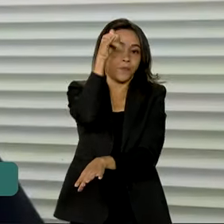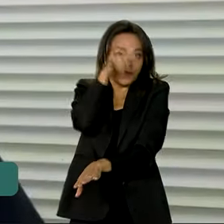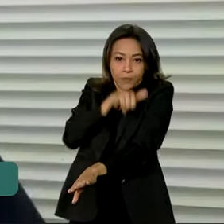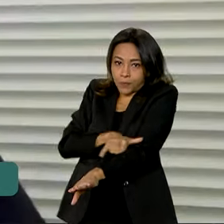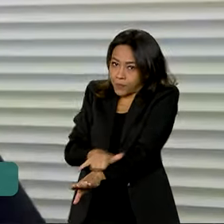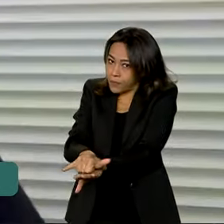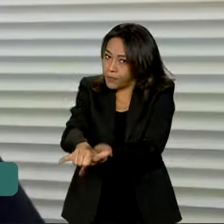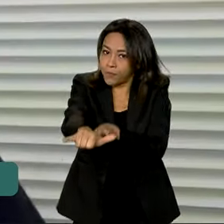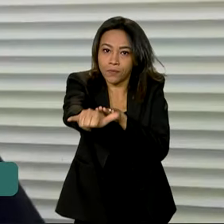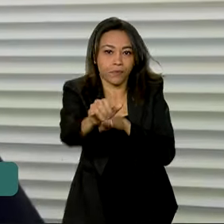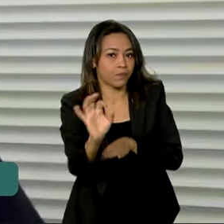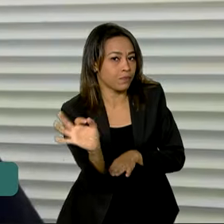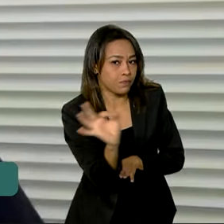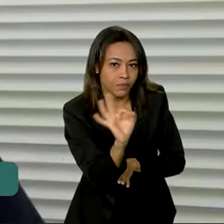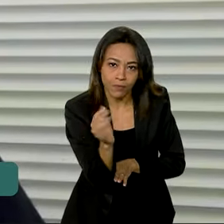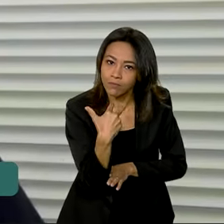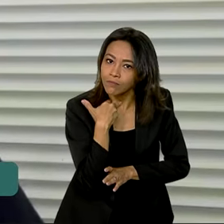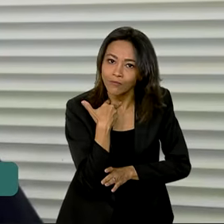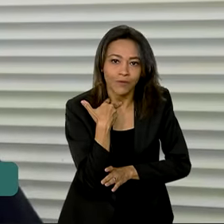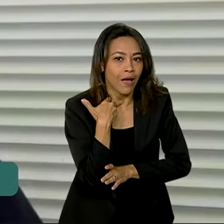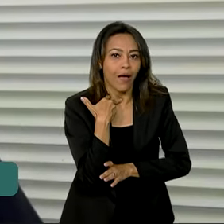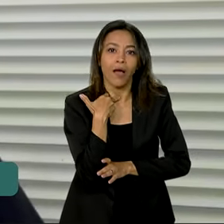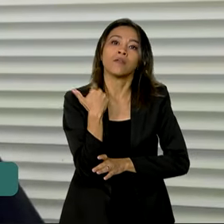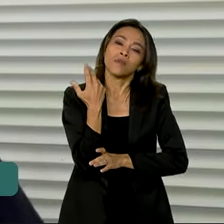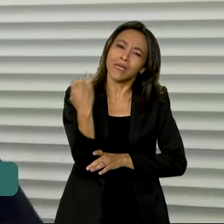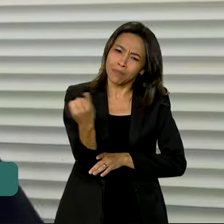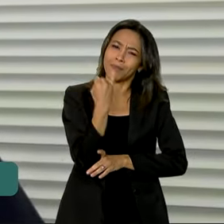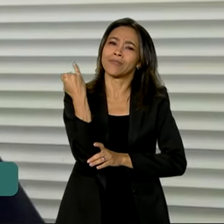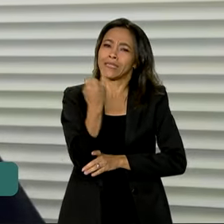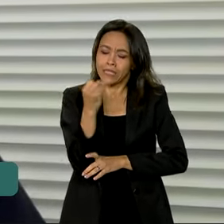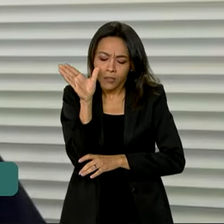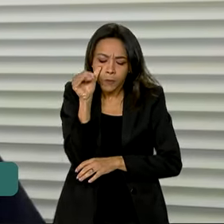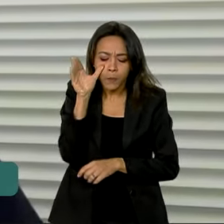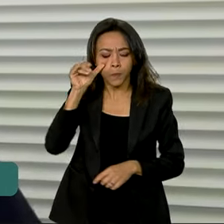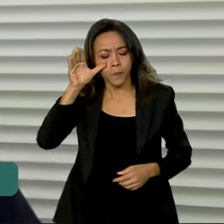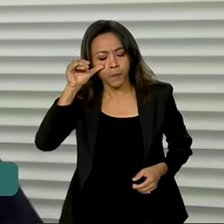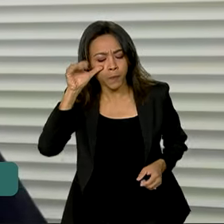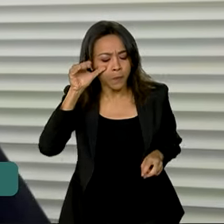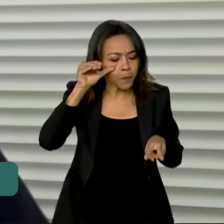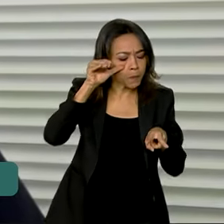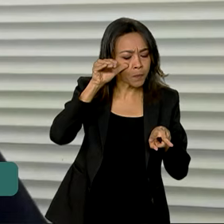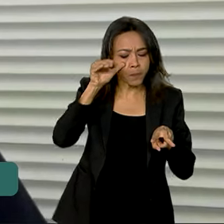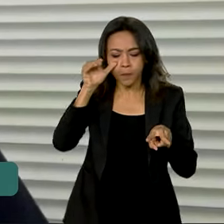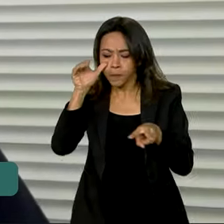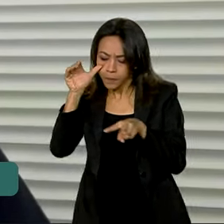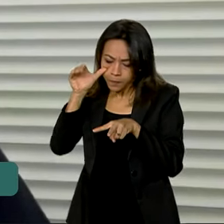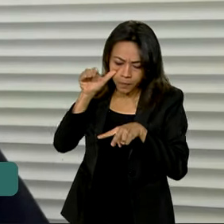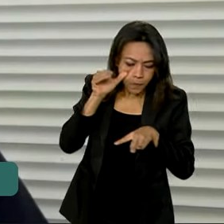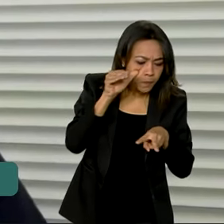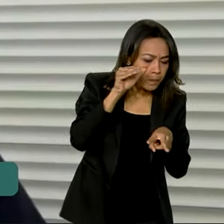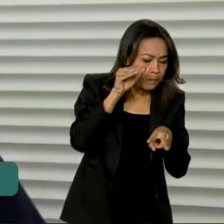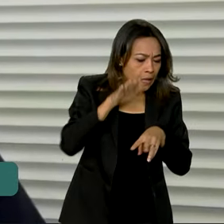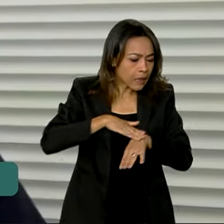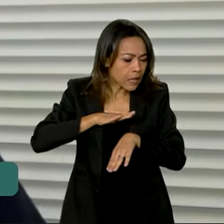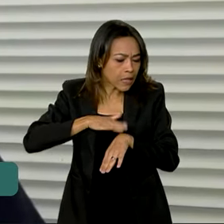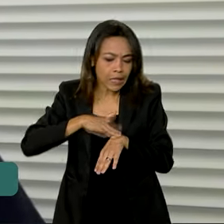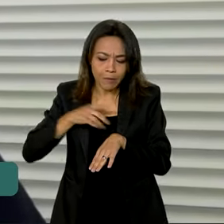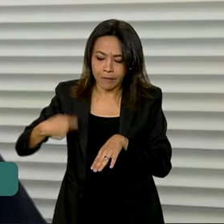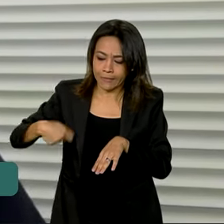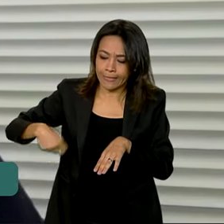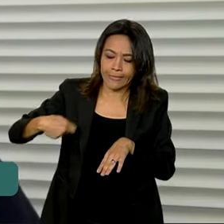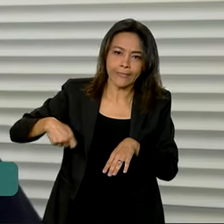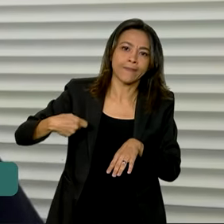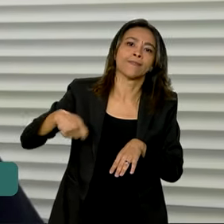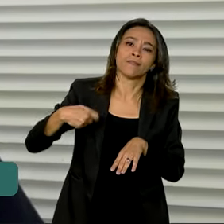Então, essa parte de inspeção é essencial para avaliar o quanto, né, de tempo vai ser